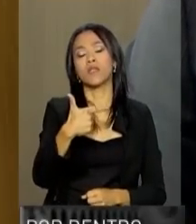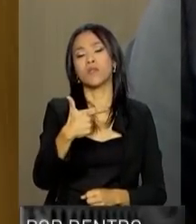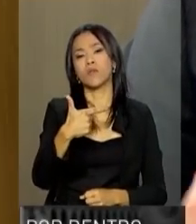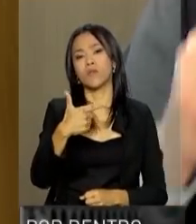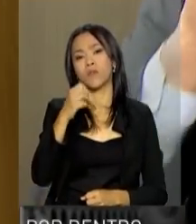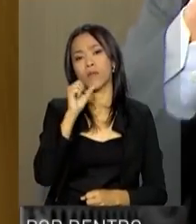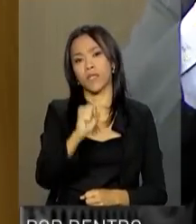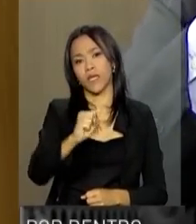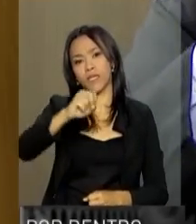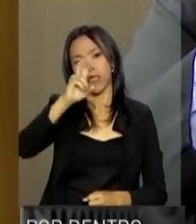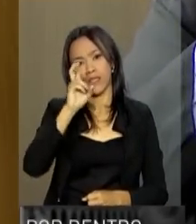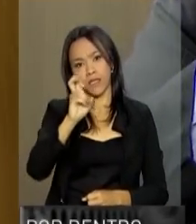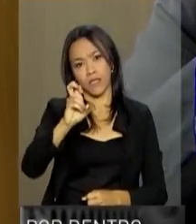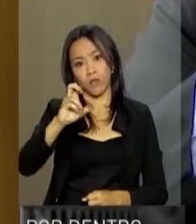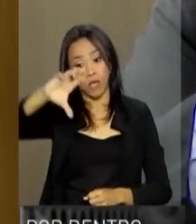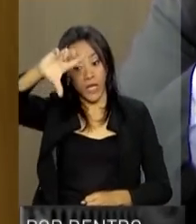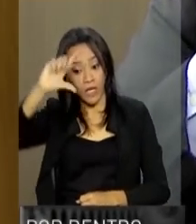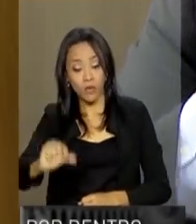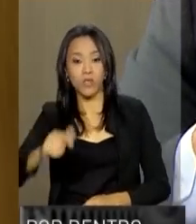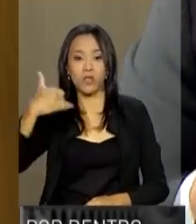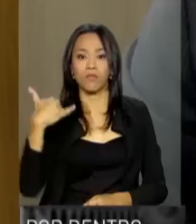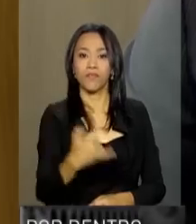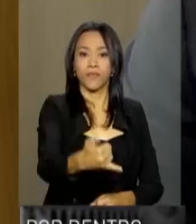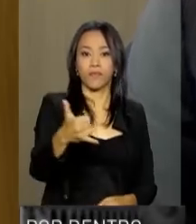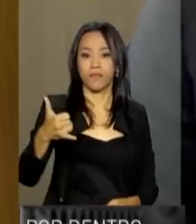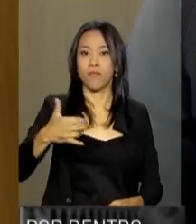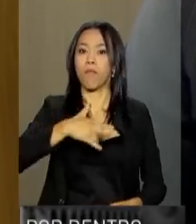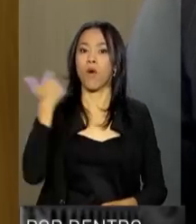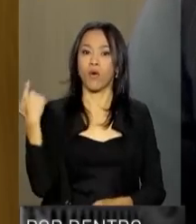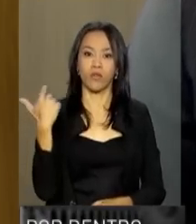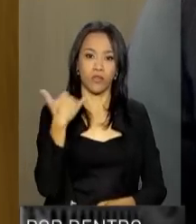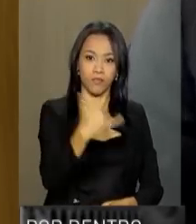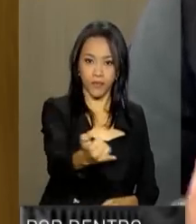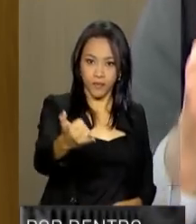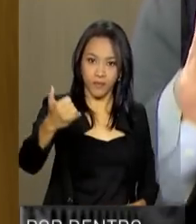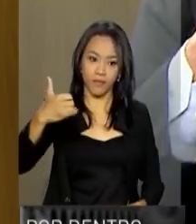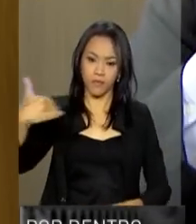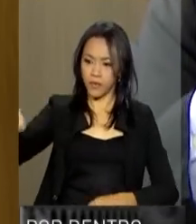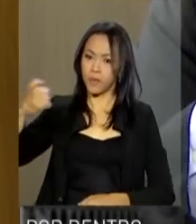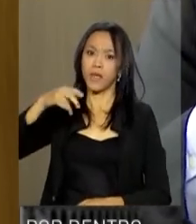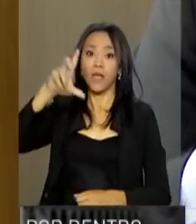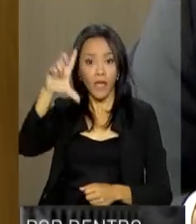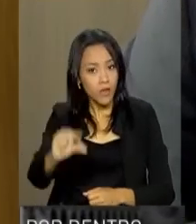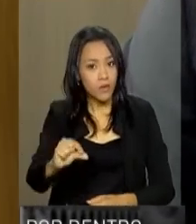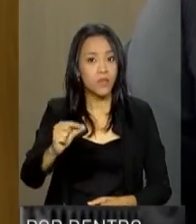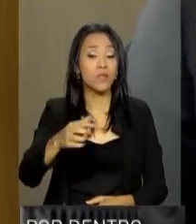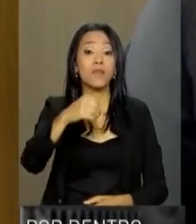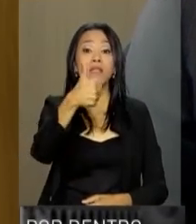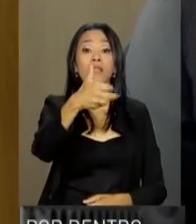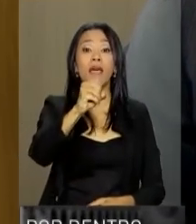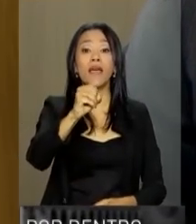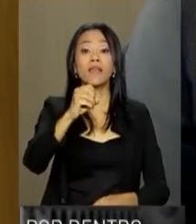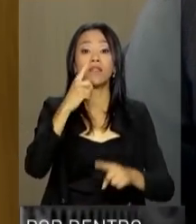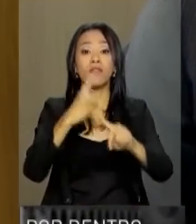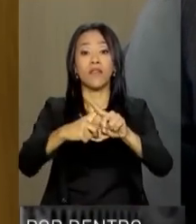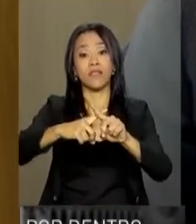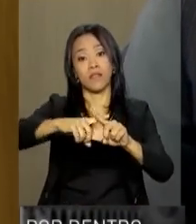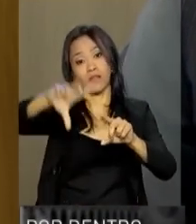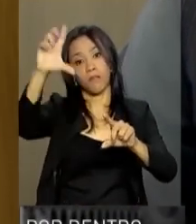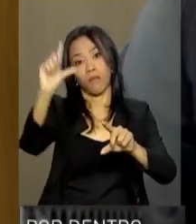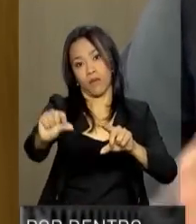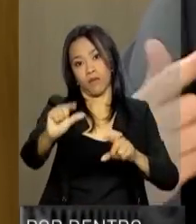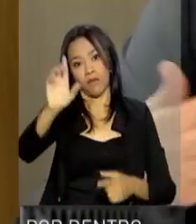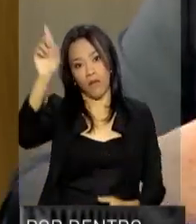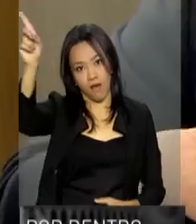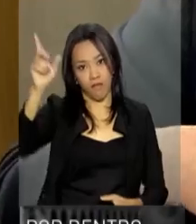homicídios caiu de 2.225 para 285 homicídios é dez vezes menor a população que consome crack nova